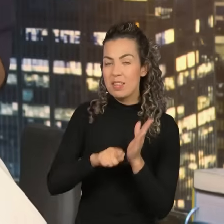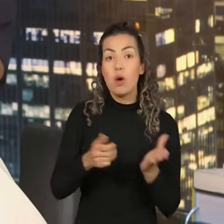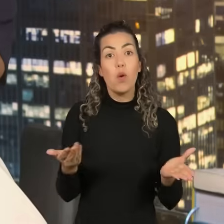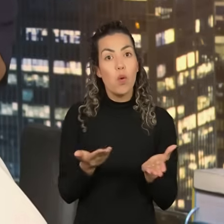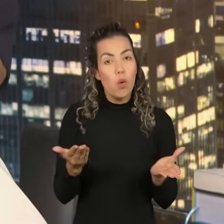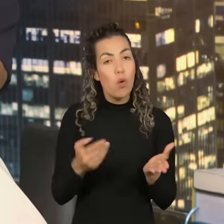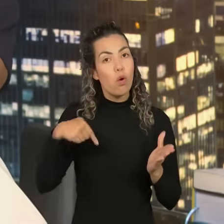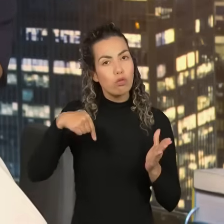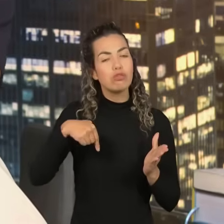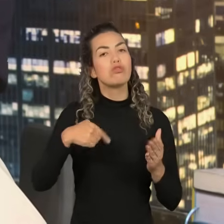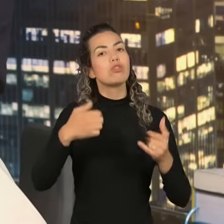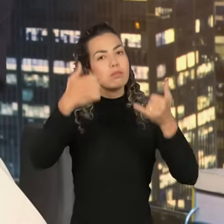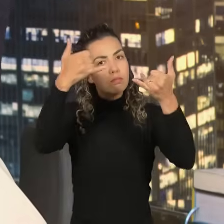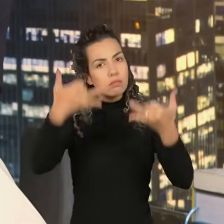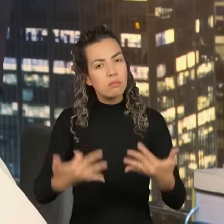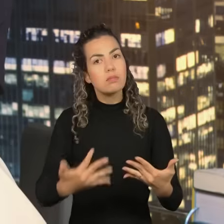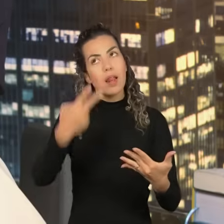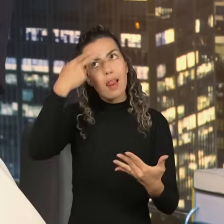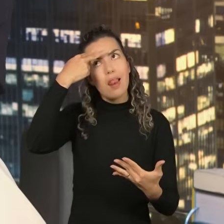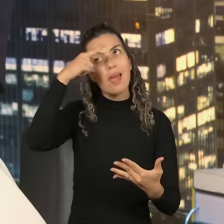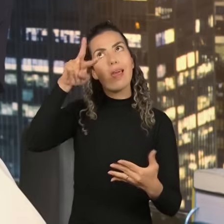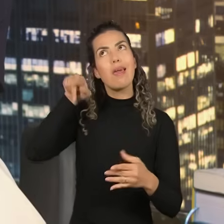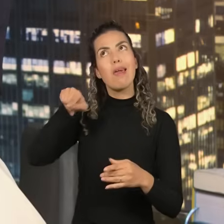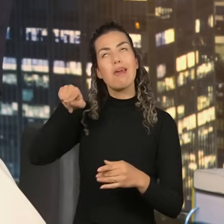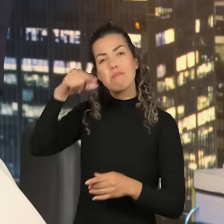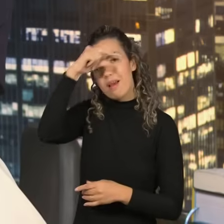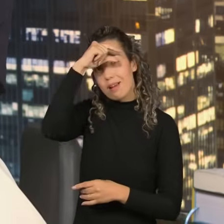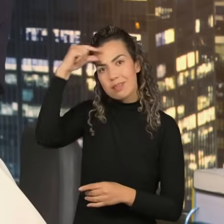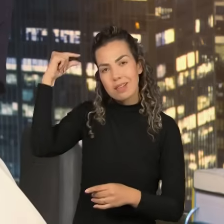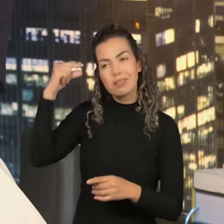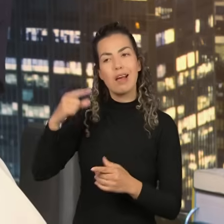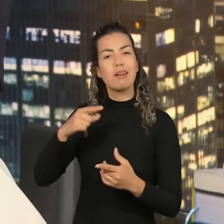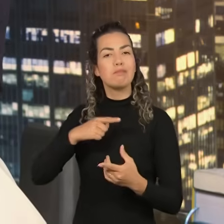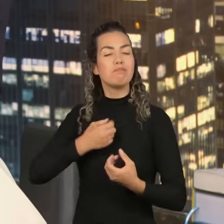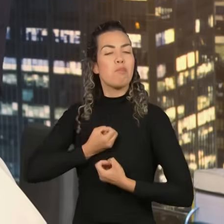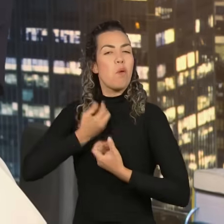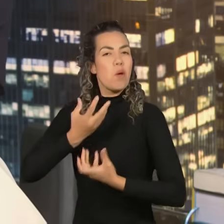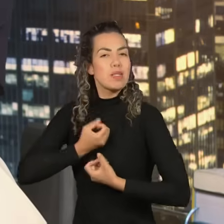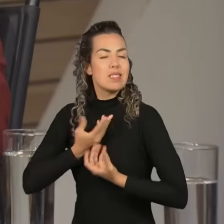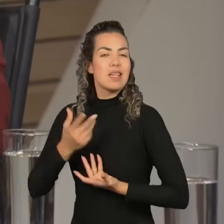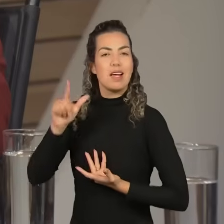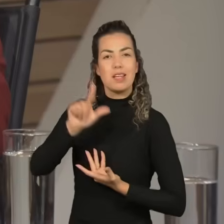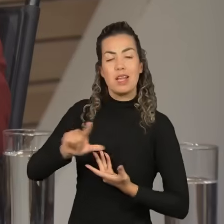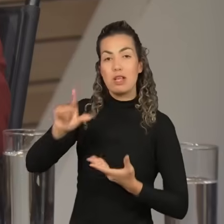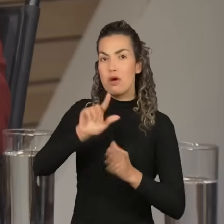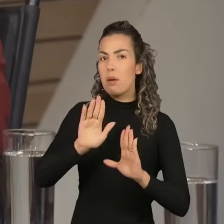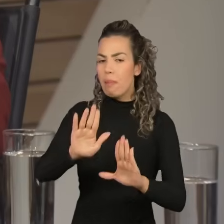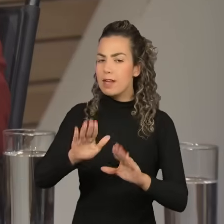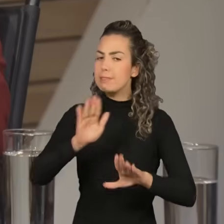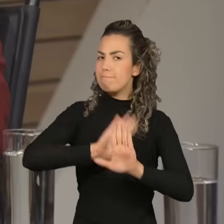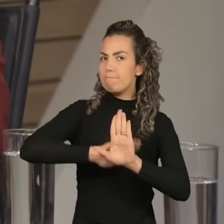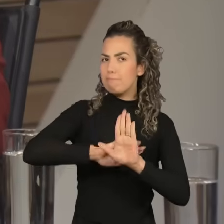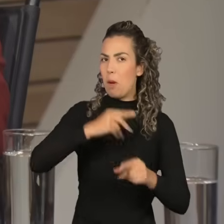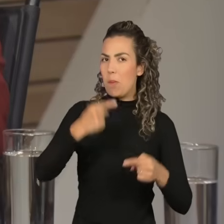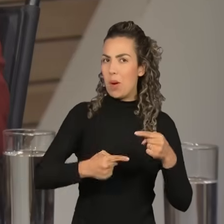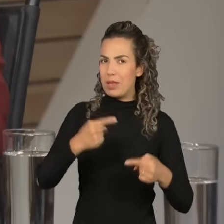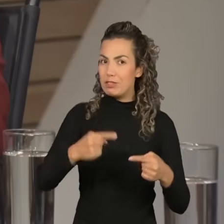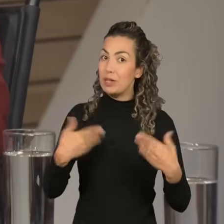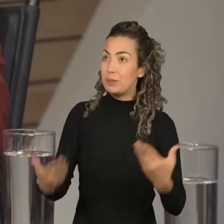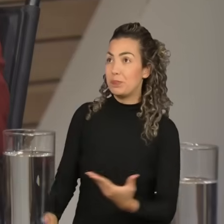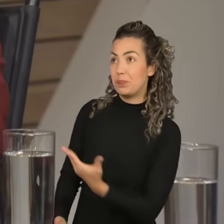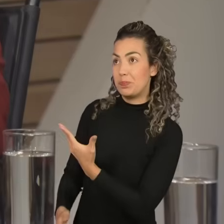literário, existencial e político de Cazuza. E para isso, recebemos o poeta Ramon Nunes Melo, que é curador